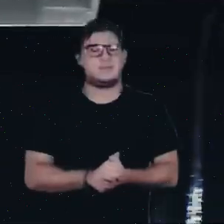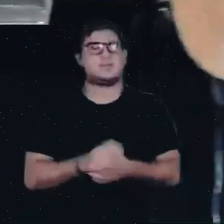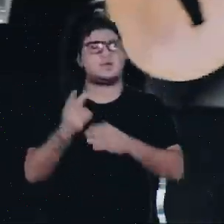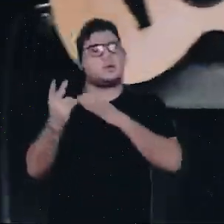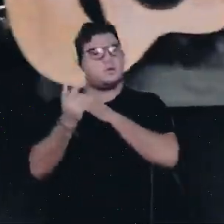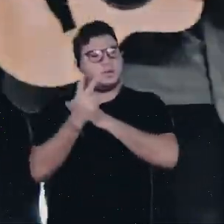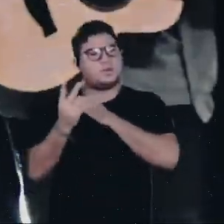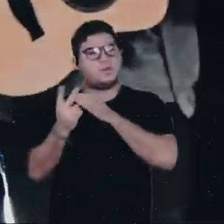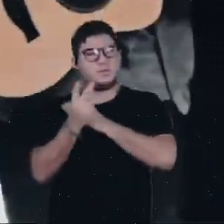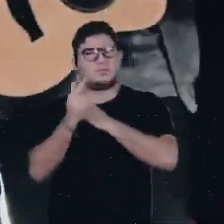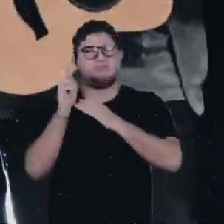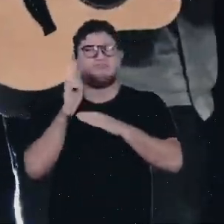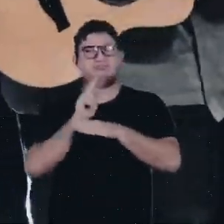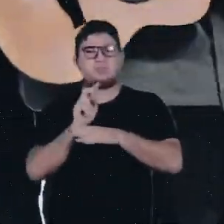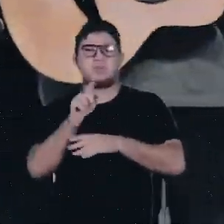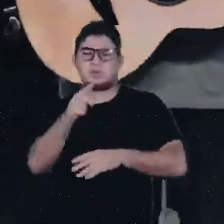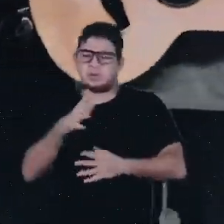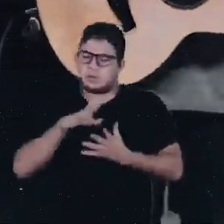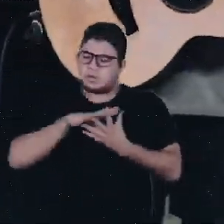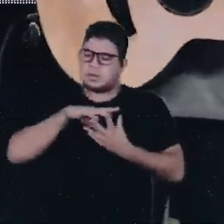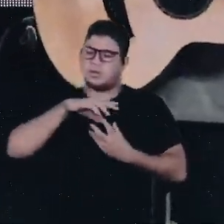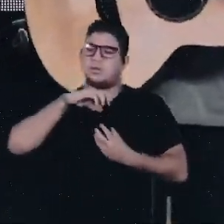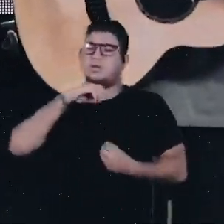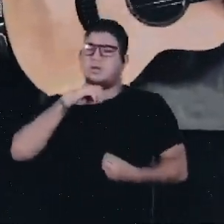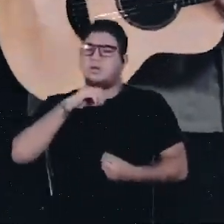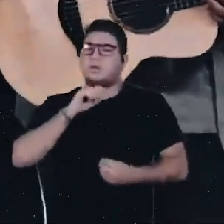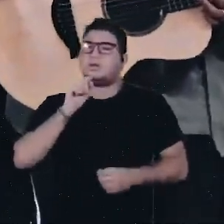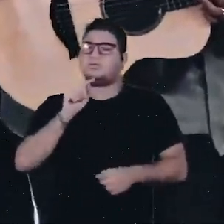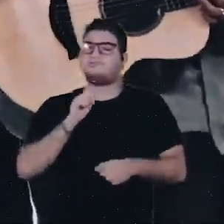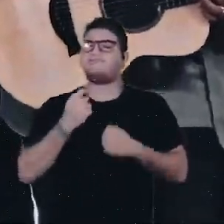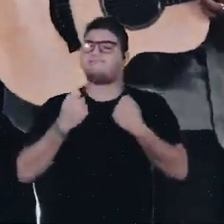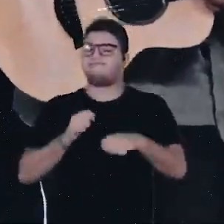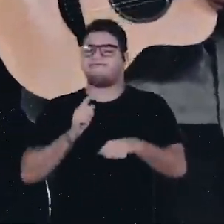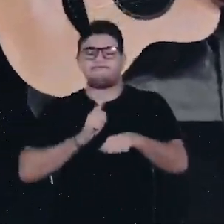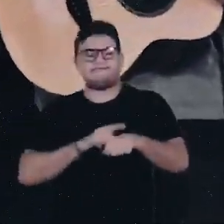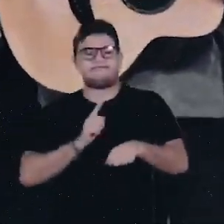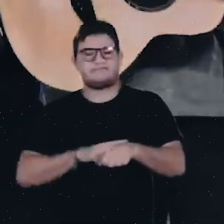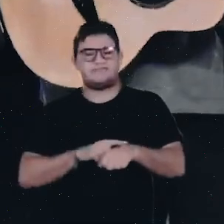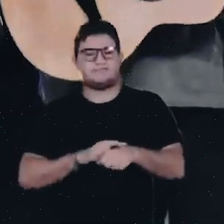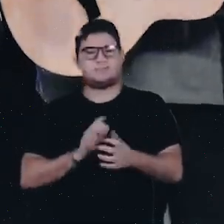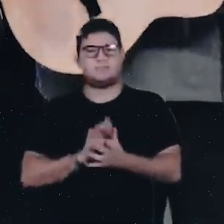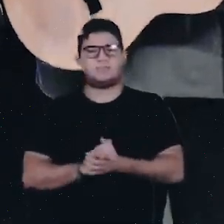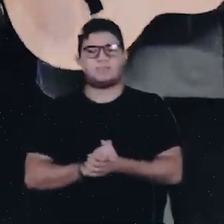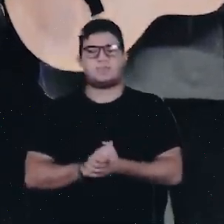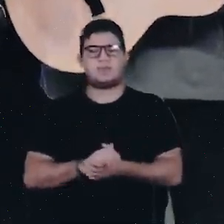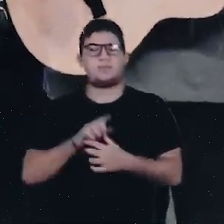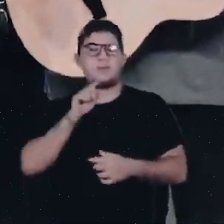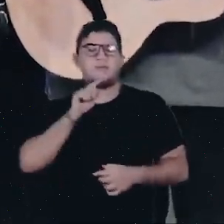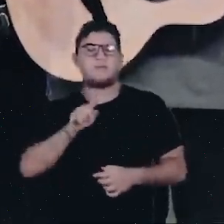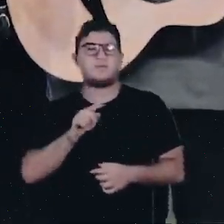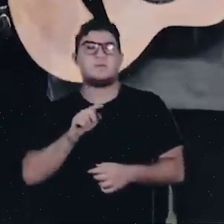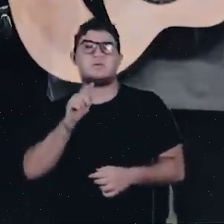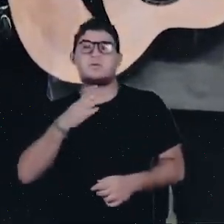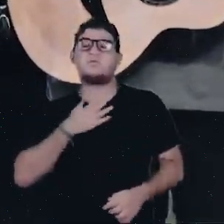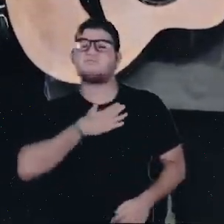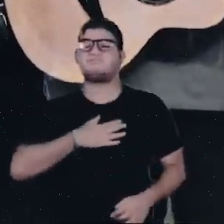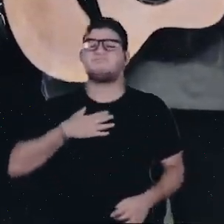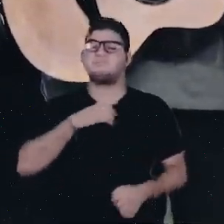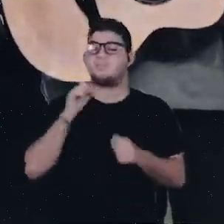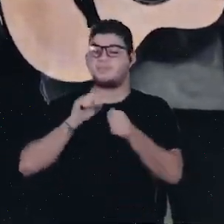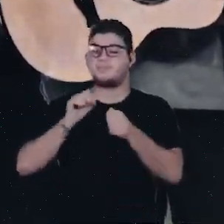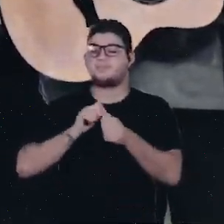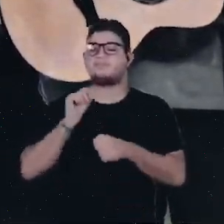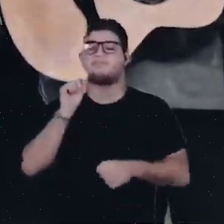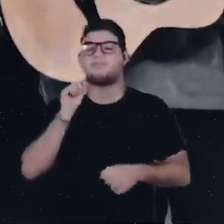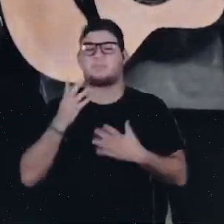Cuida da sua alma. Você tem que ter tempo para você. Você tem que ter um hobby. O que é que você gosta de fazer?